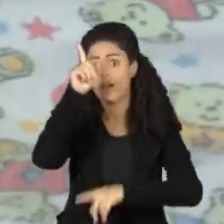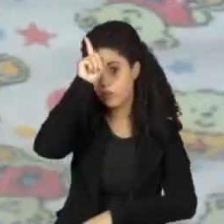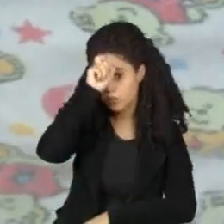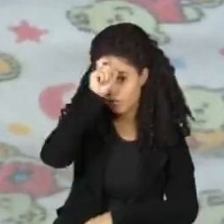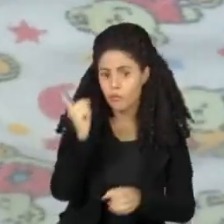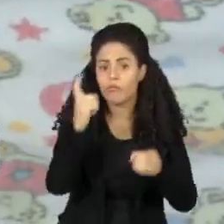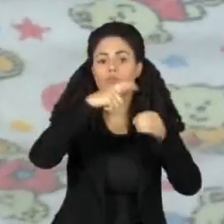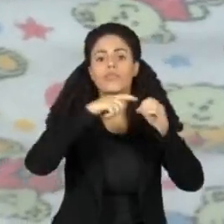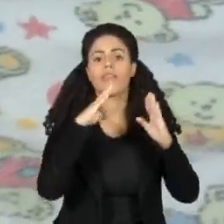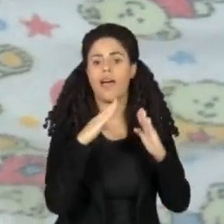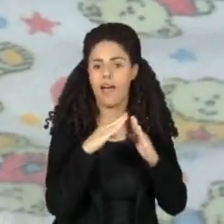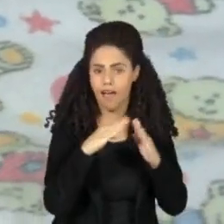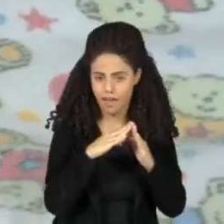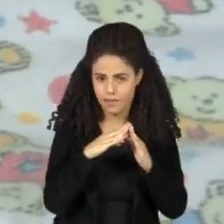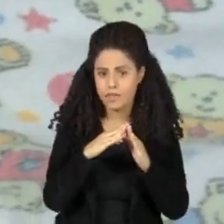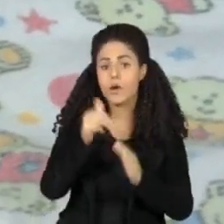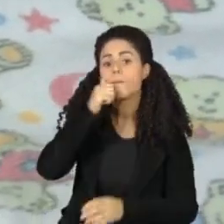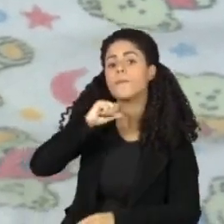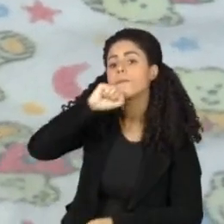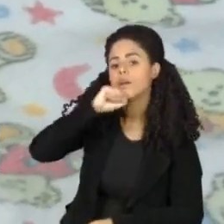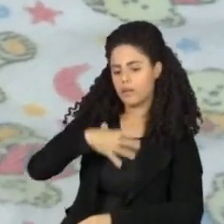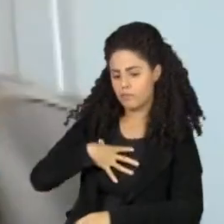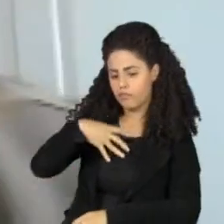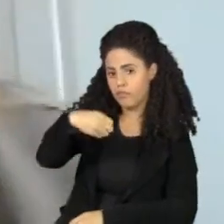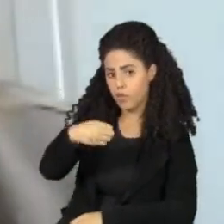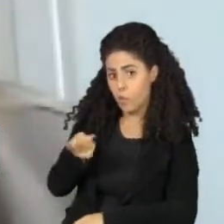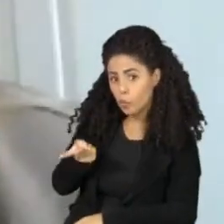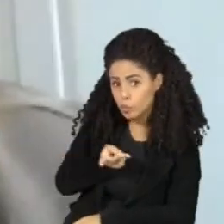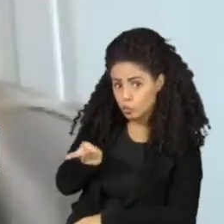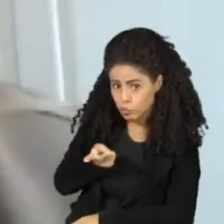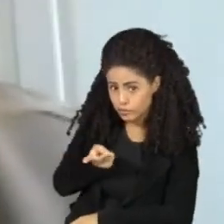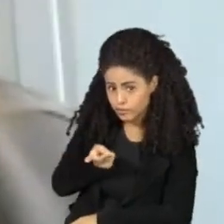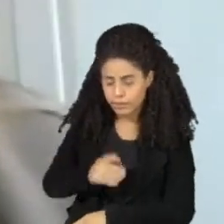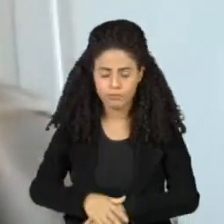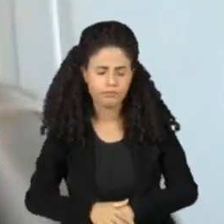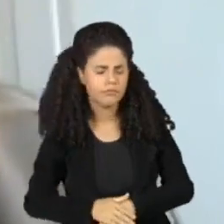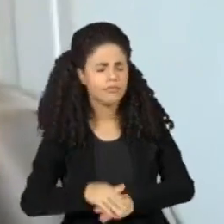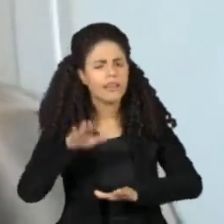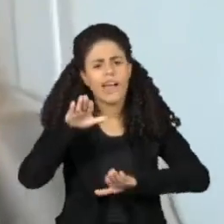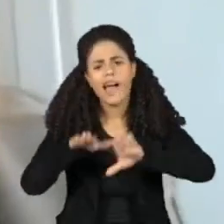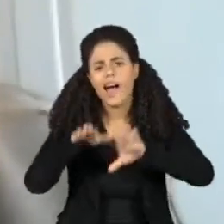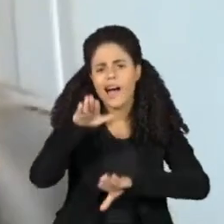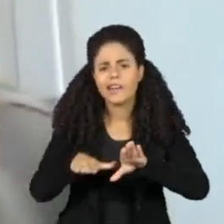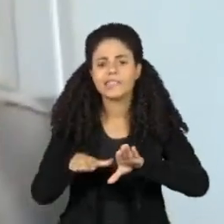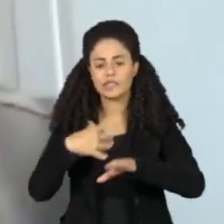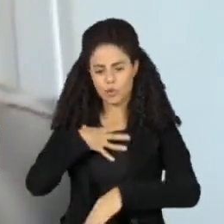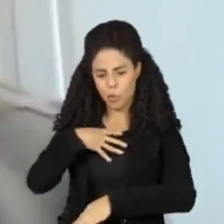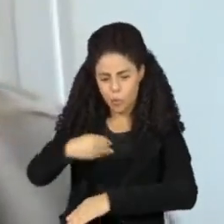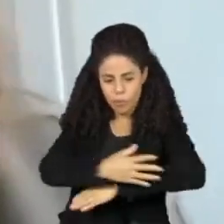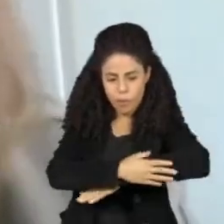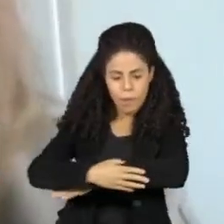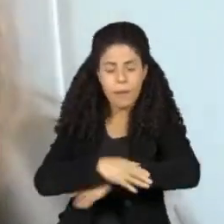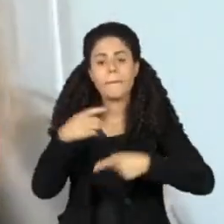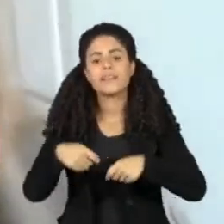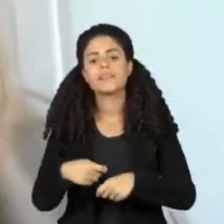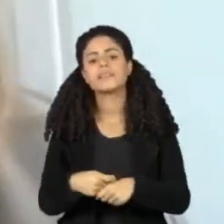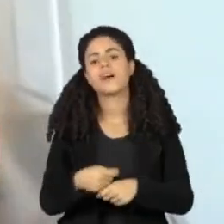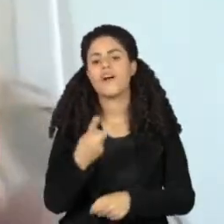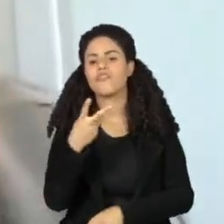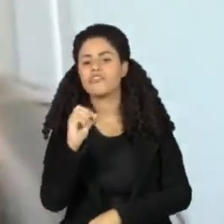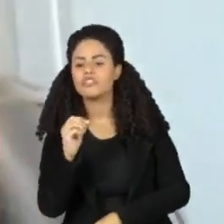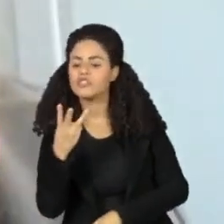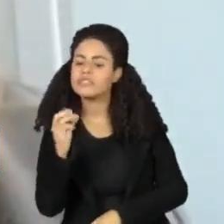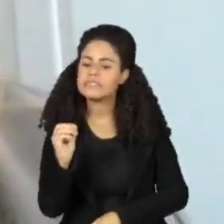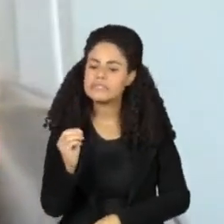da mãe ou do bebê, o que acontecer por último. Então, se o bebê precisou ficar 30, 60, 90 dias numa